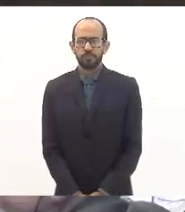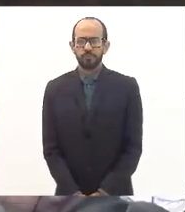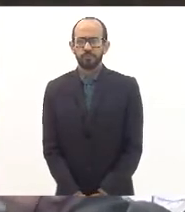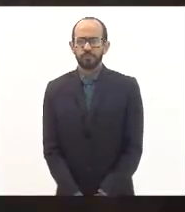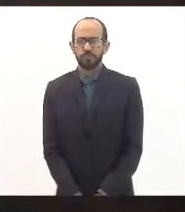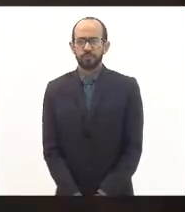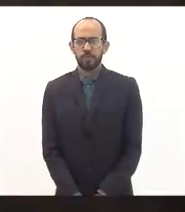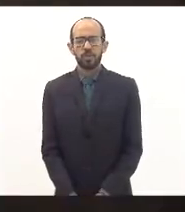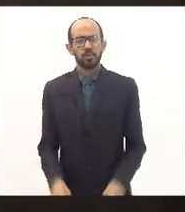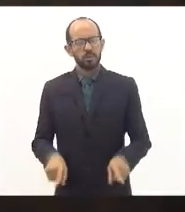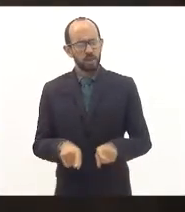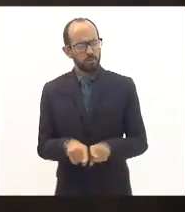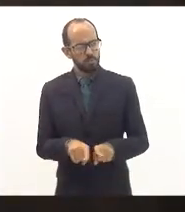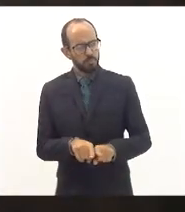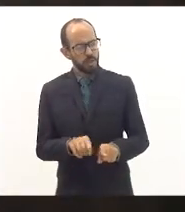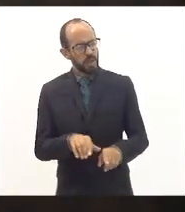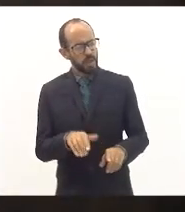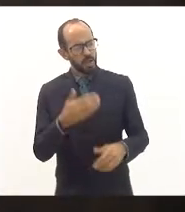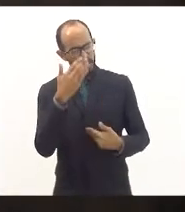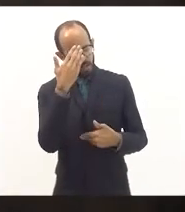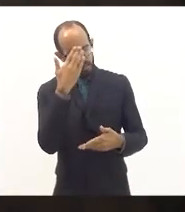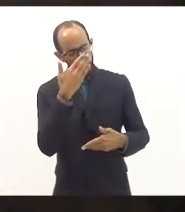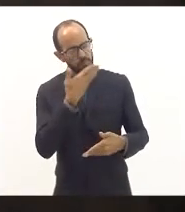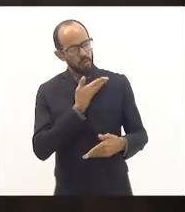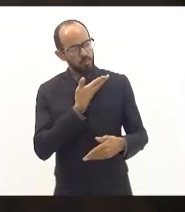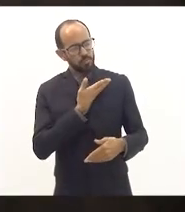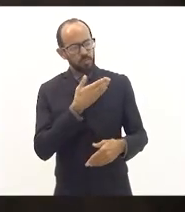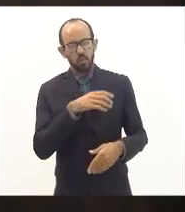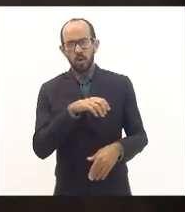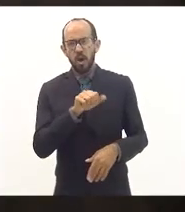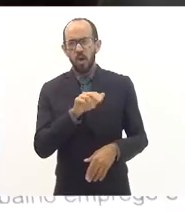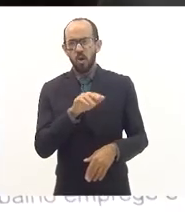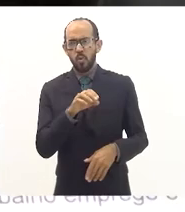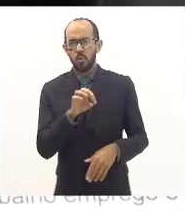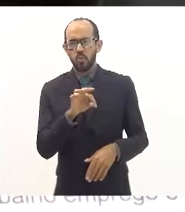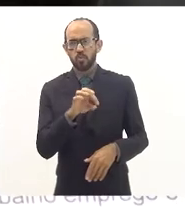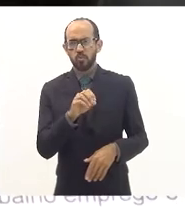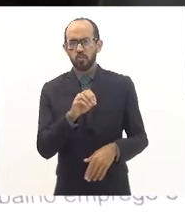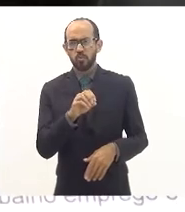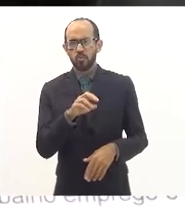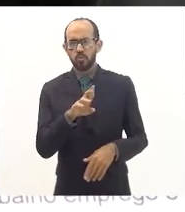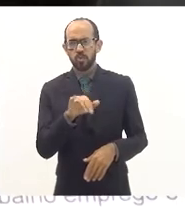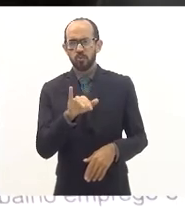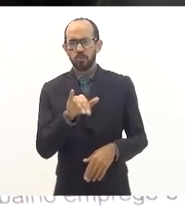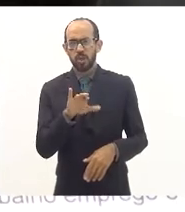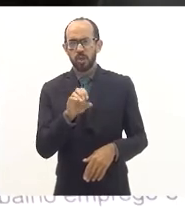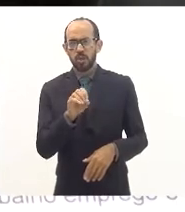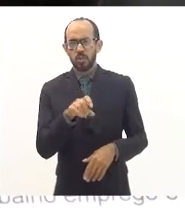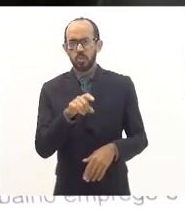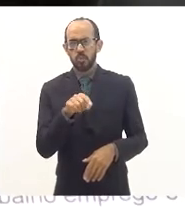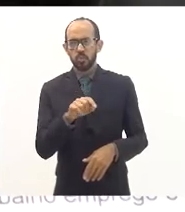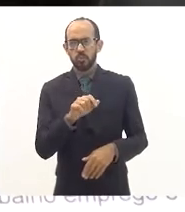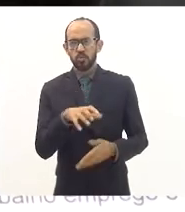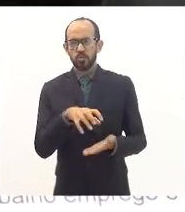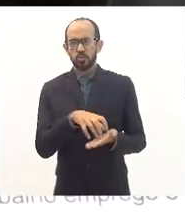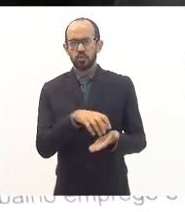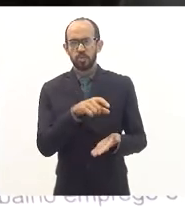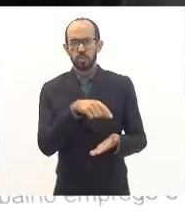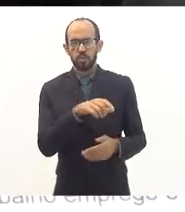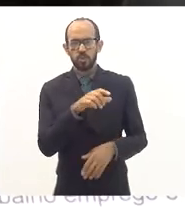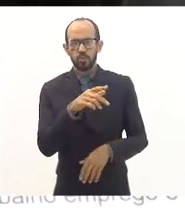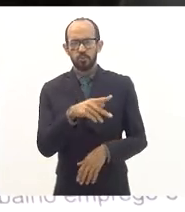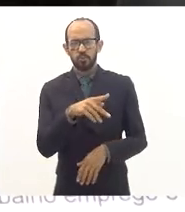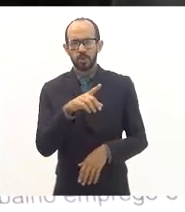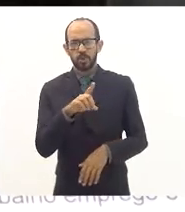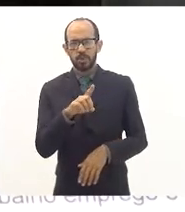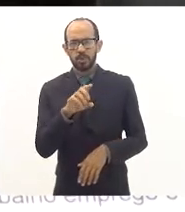E cumprimentar meu amigo Augusto Ribeiro, presidente do Diretório Municipal do PDT do Rio de Janeiro,